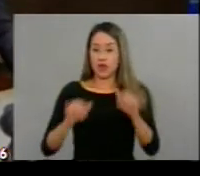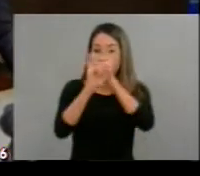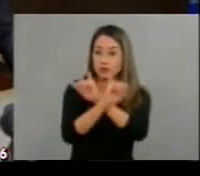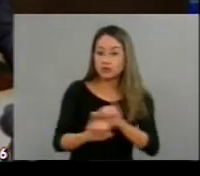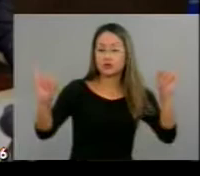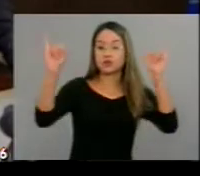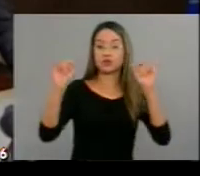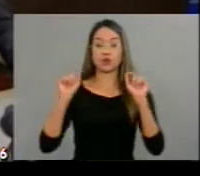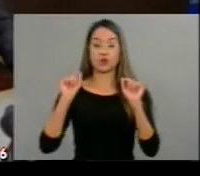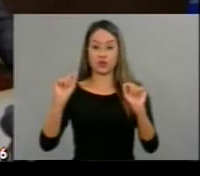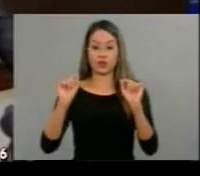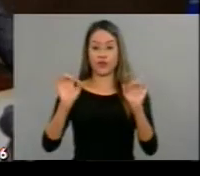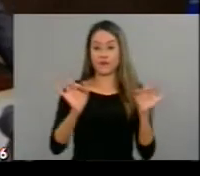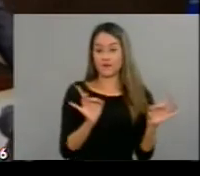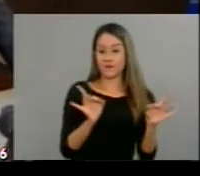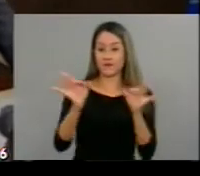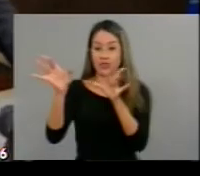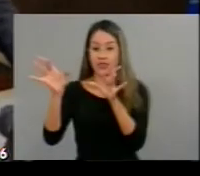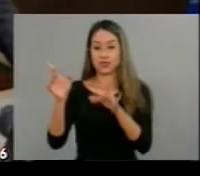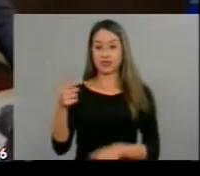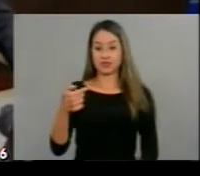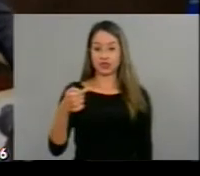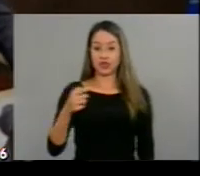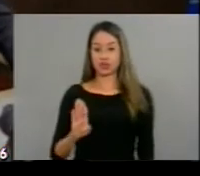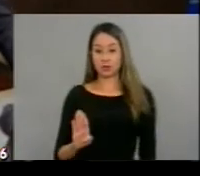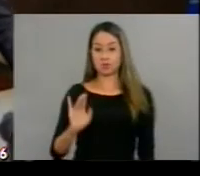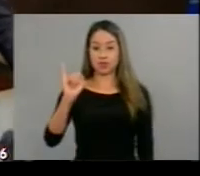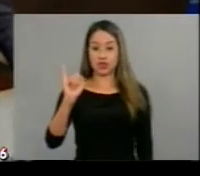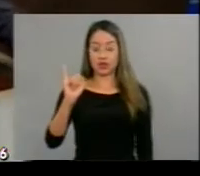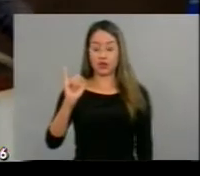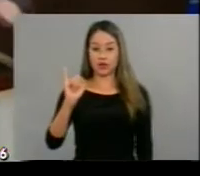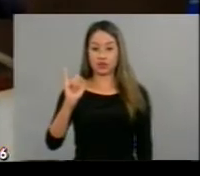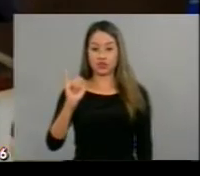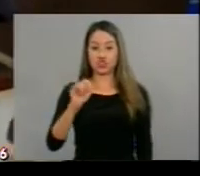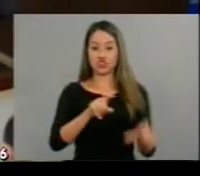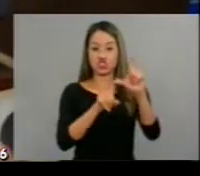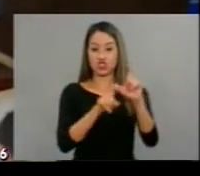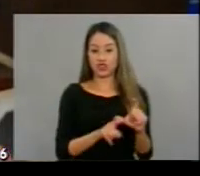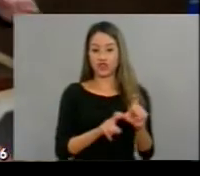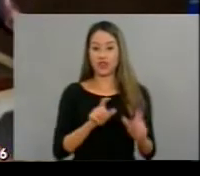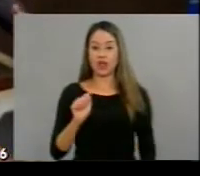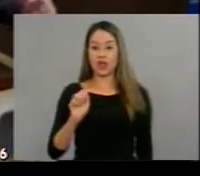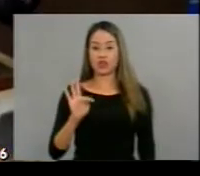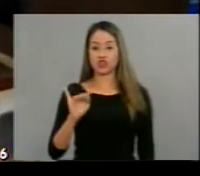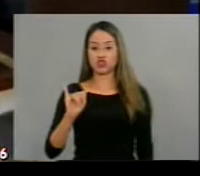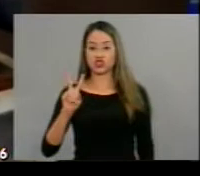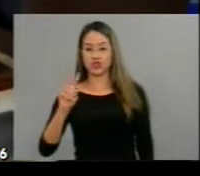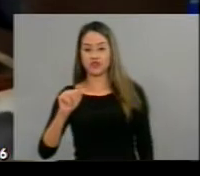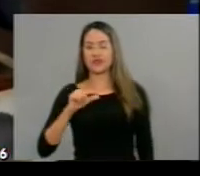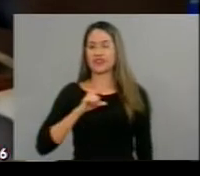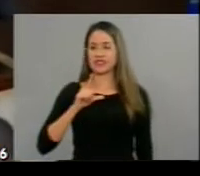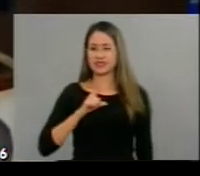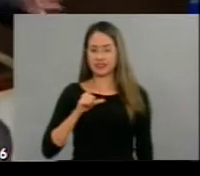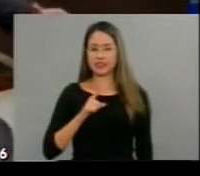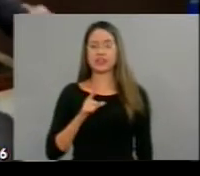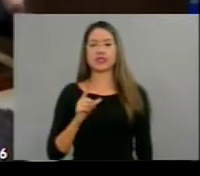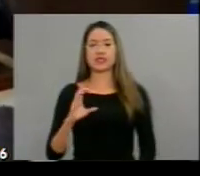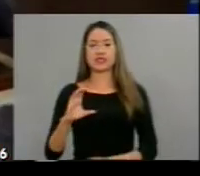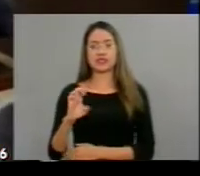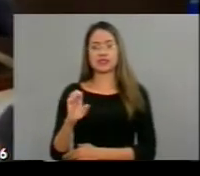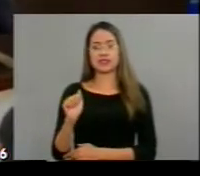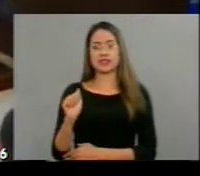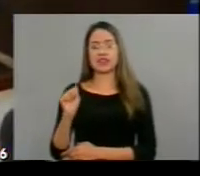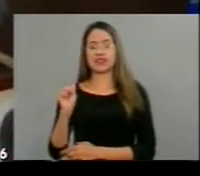vai vender 7 bilhões de ativos. Aí diz: cinturão digital,